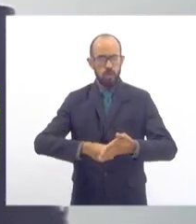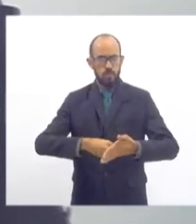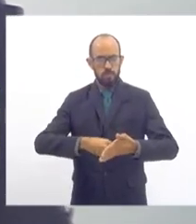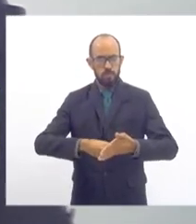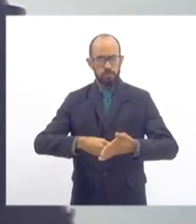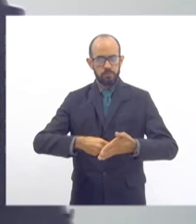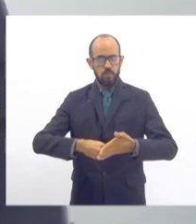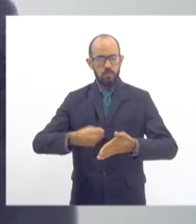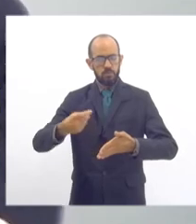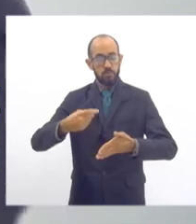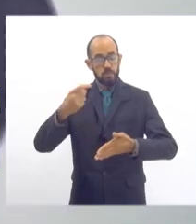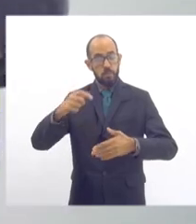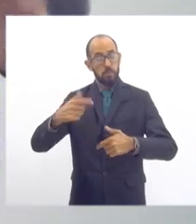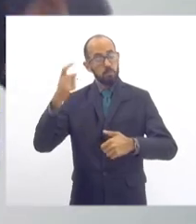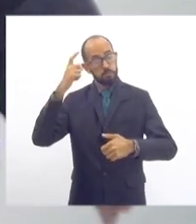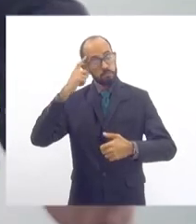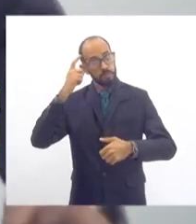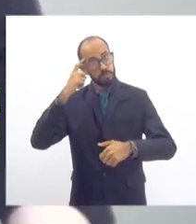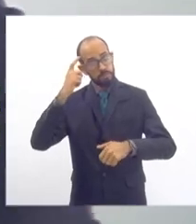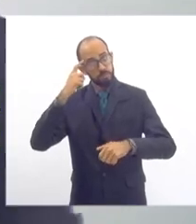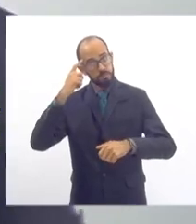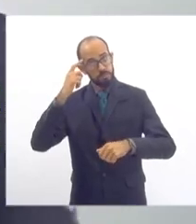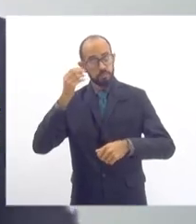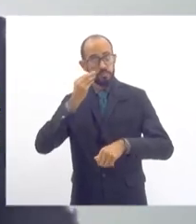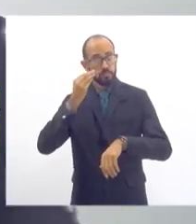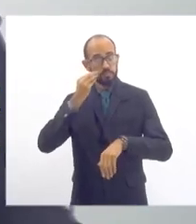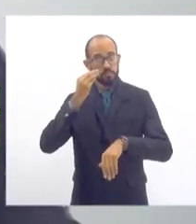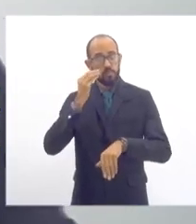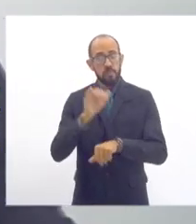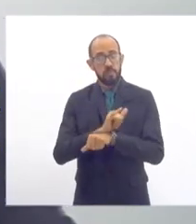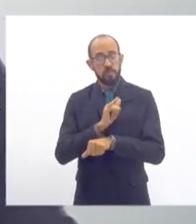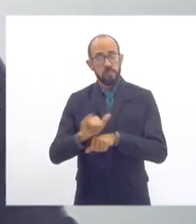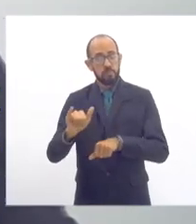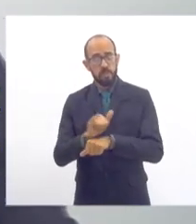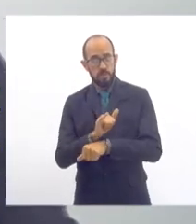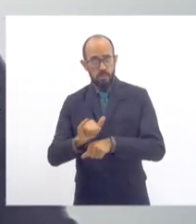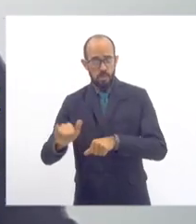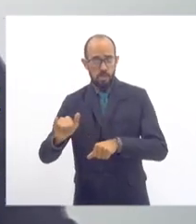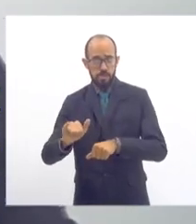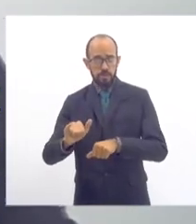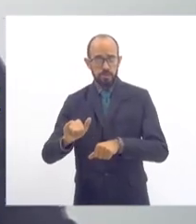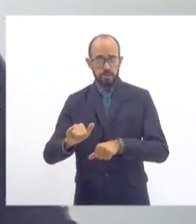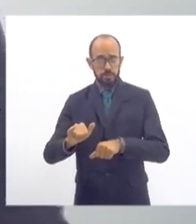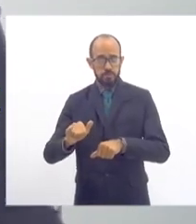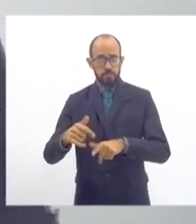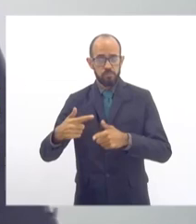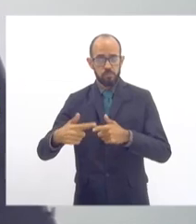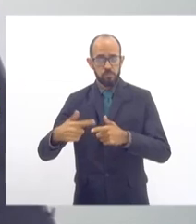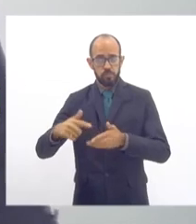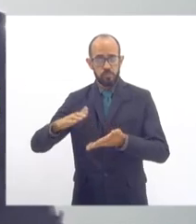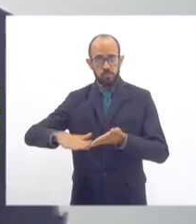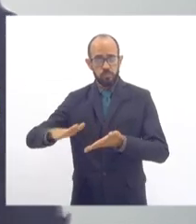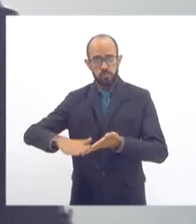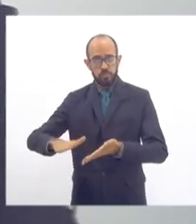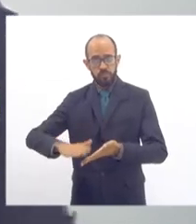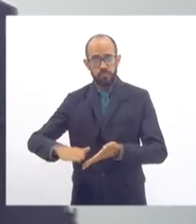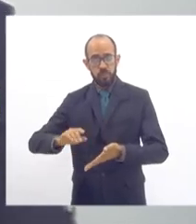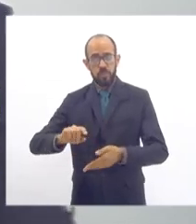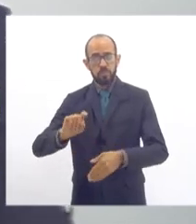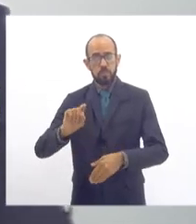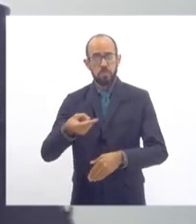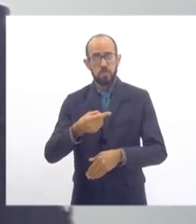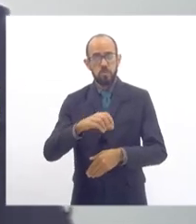Ventilou-se a ideia para tentar encontrar um caminho que a gente tenha um gasto com a saúde, que é um reembolso de R$